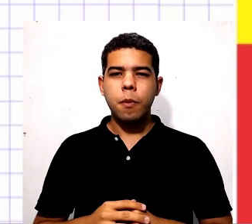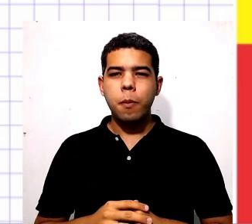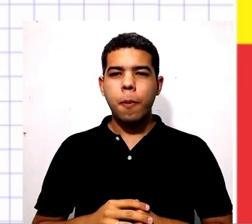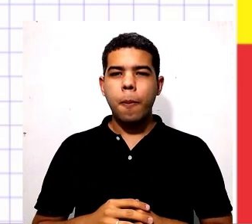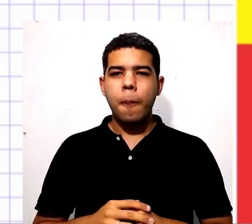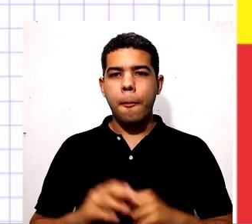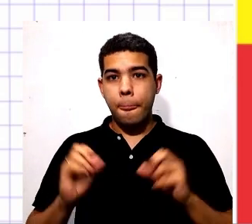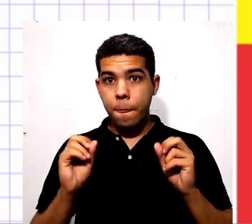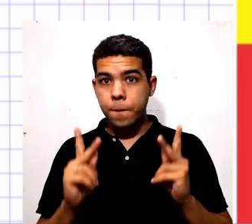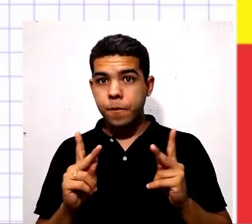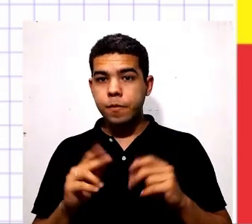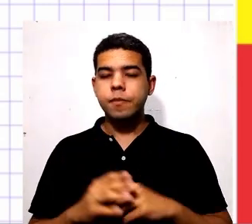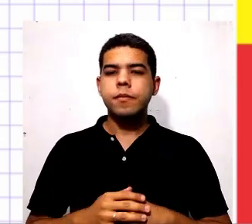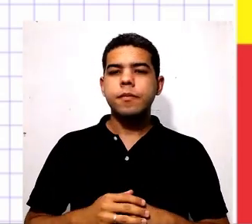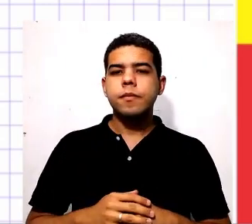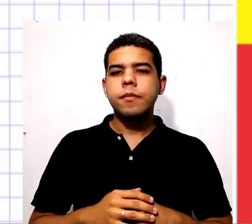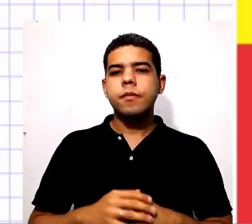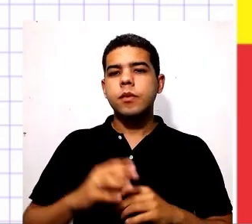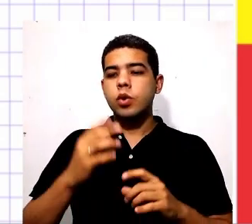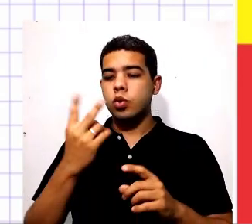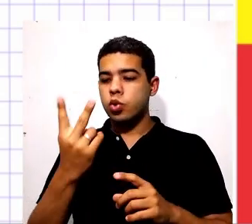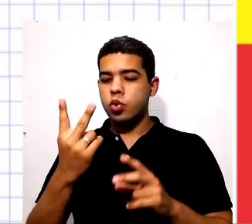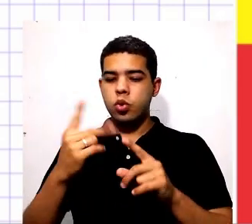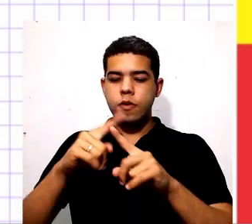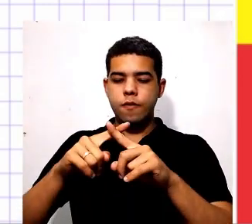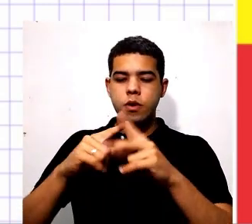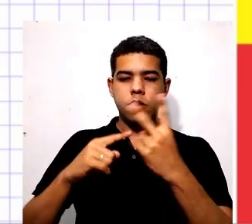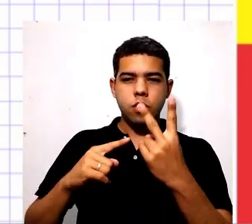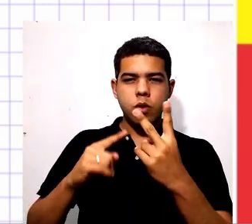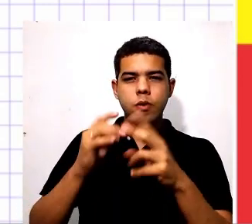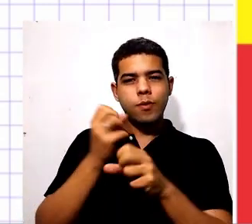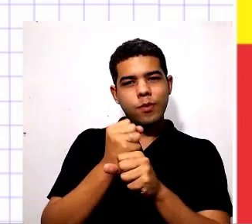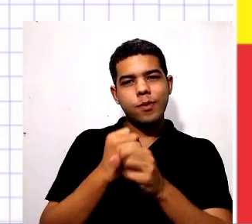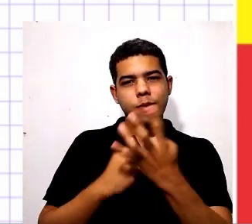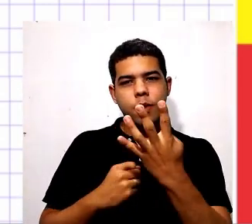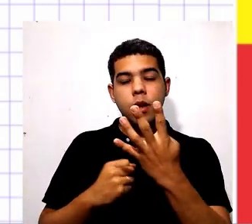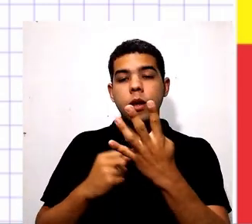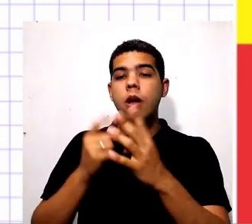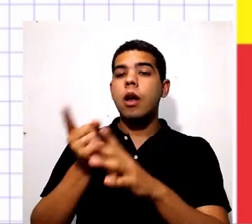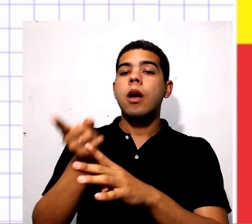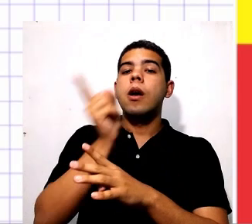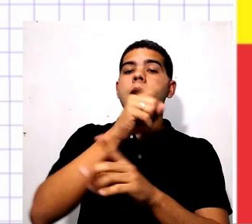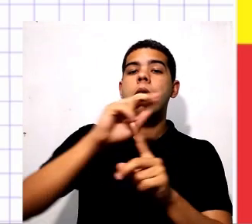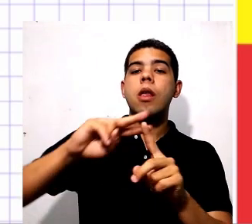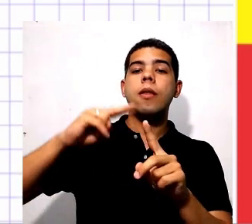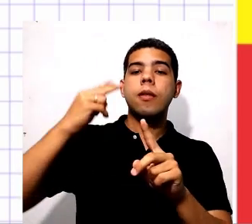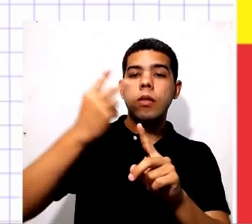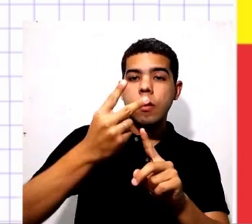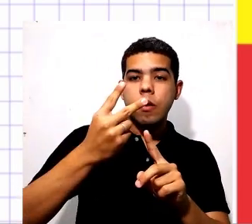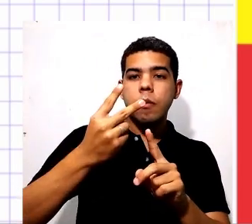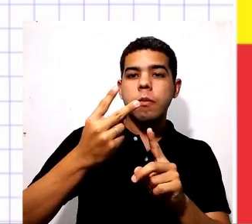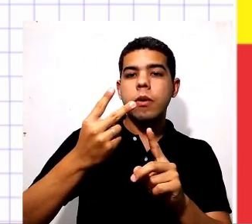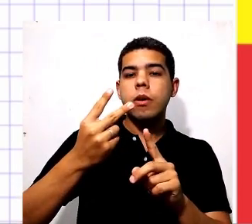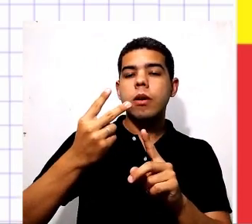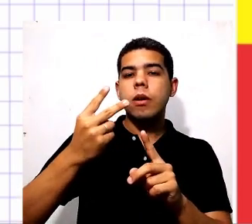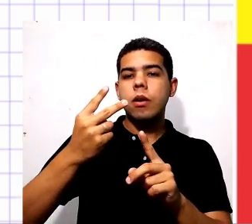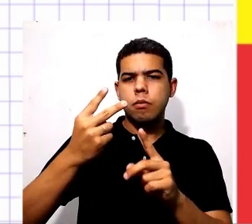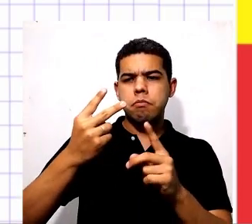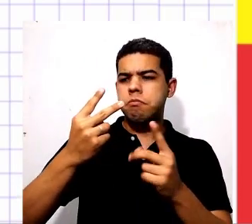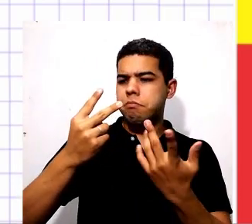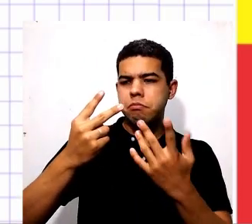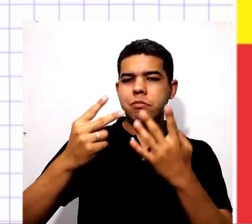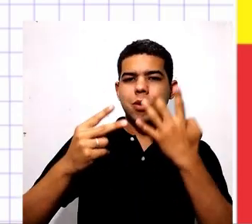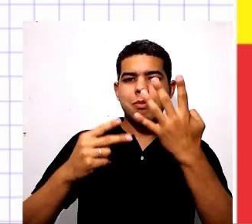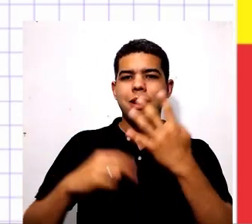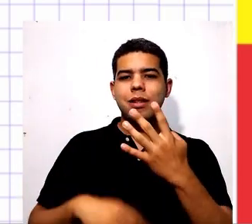dobram, beleza? Então, 2 vezes 2, 4. Dobra. E o dobro de 2 é quanto? 4.